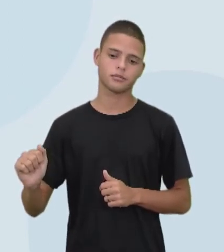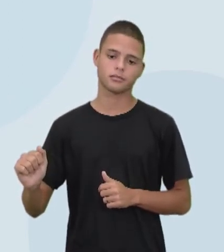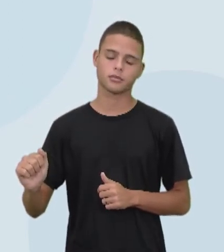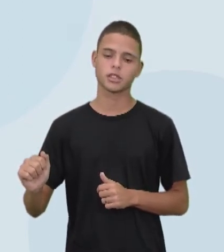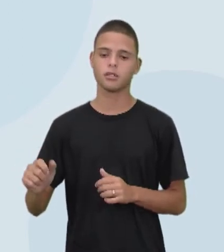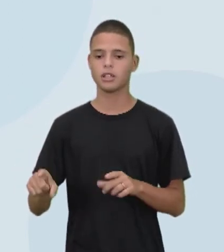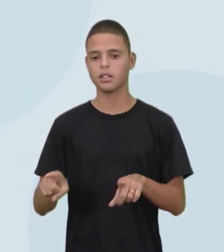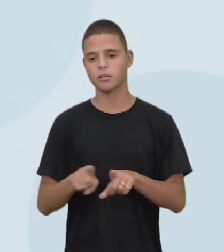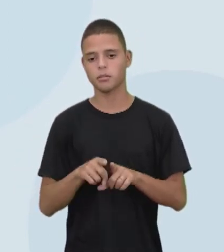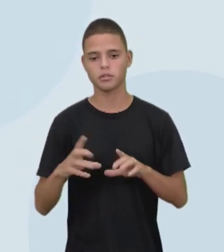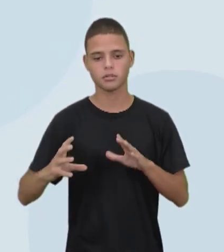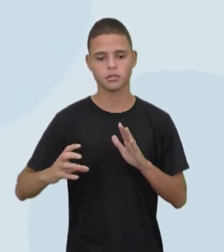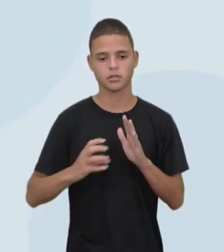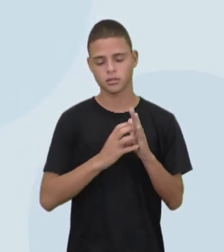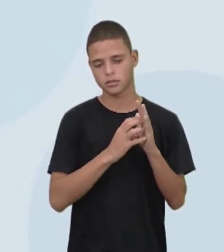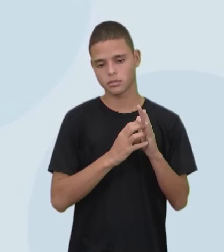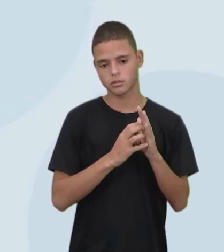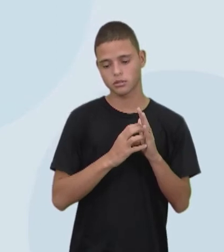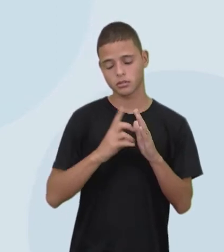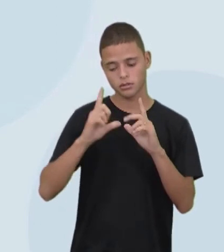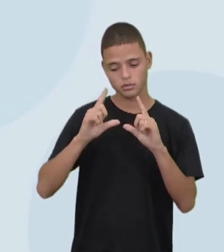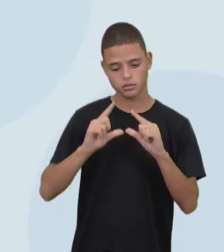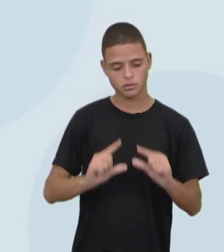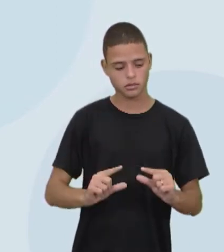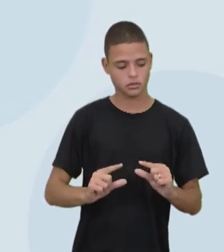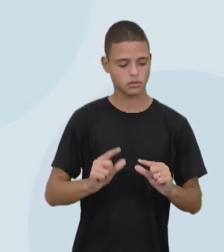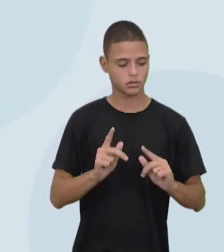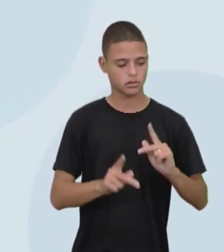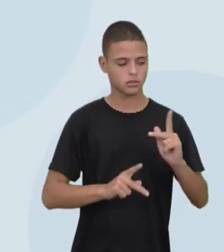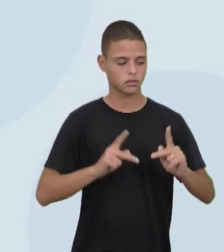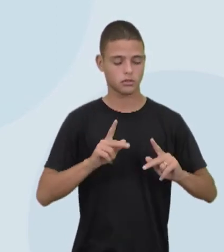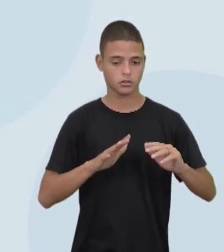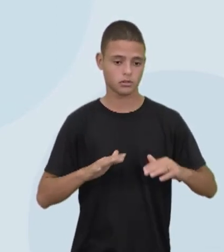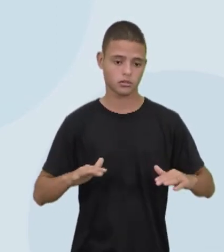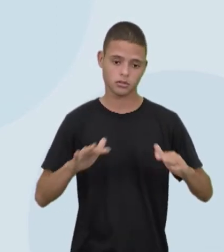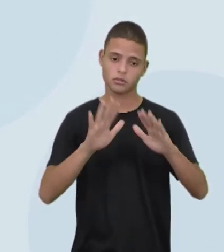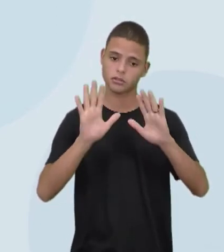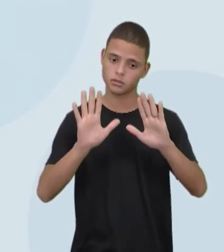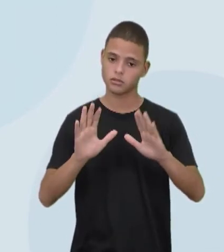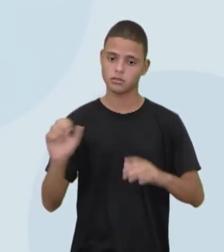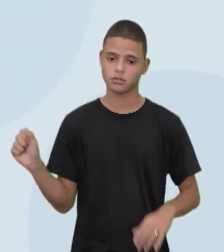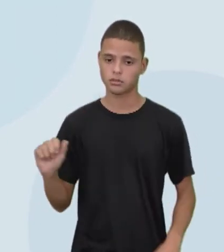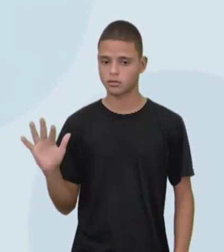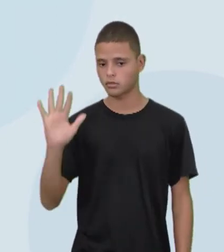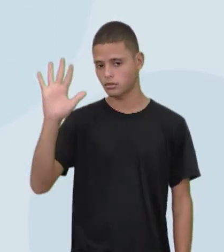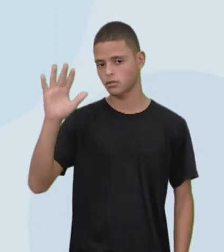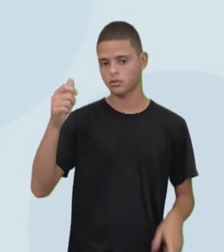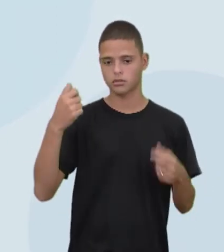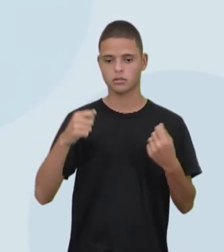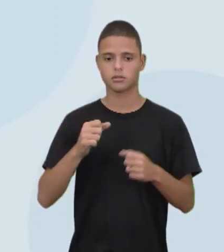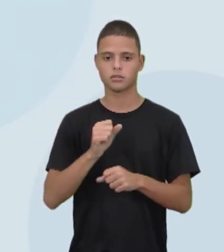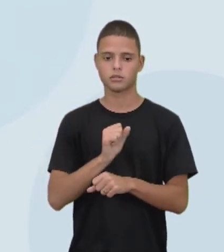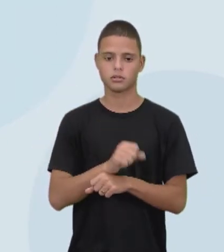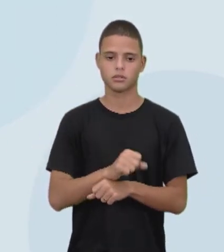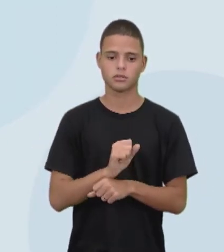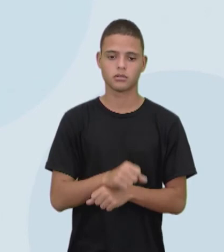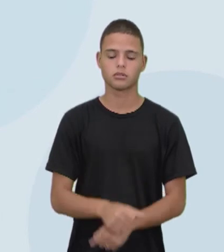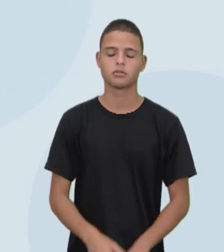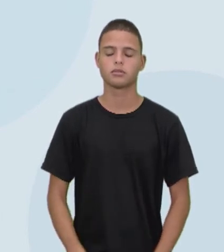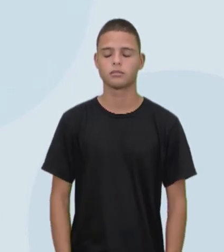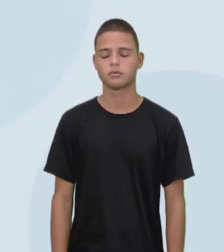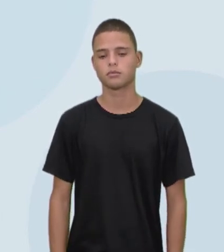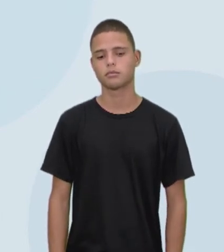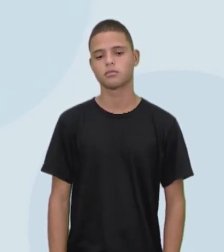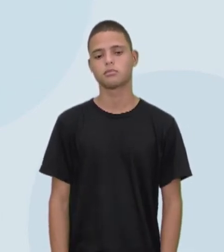menos impactos ao meio ambiente e à população em geral, só que elas são caras, tá bom? Precisam de ter mão de